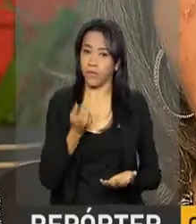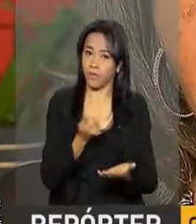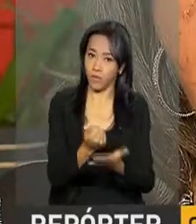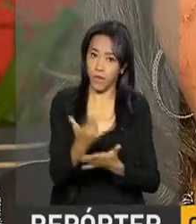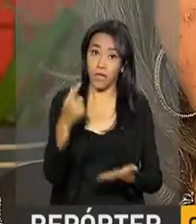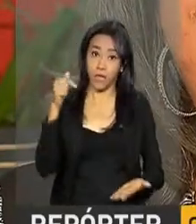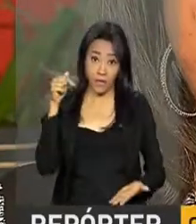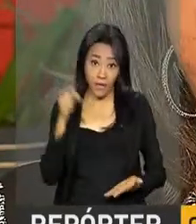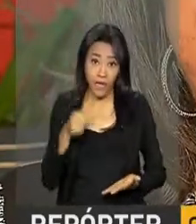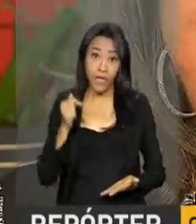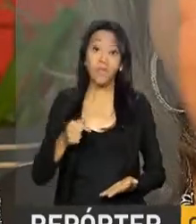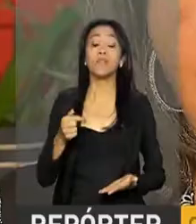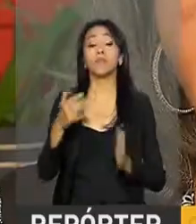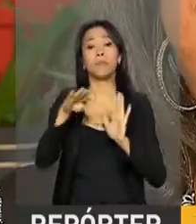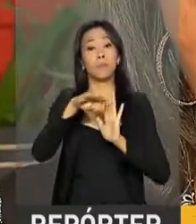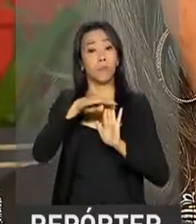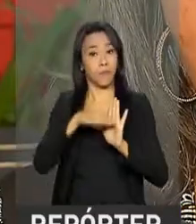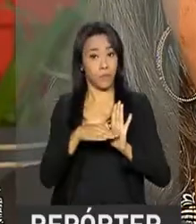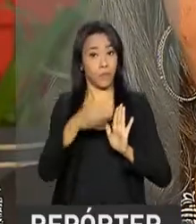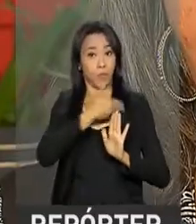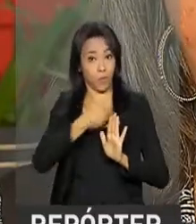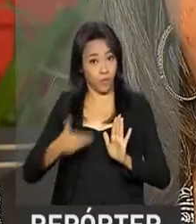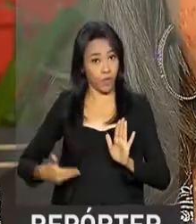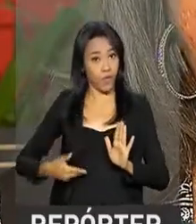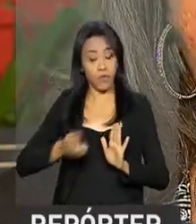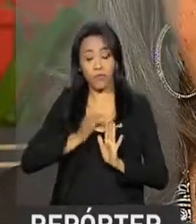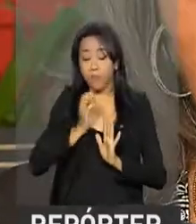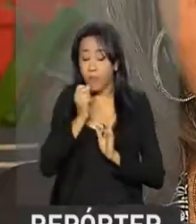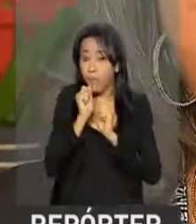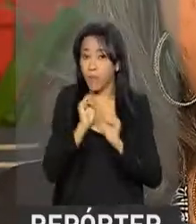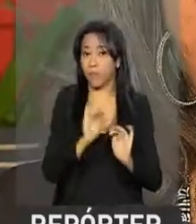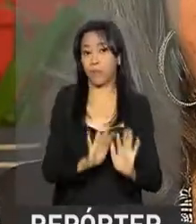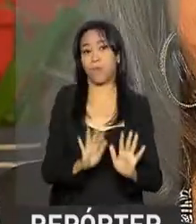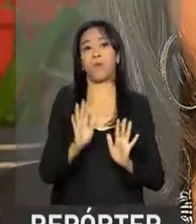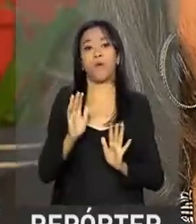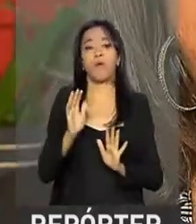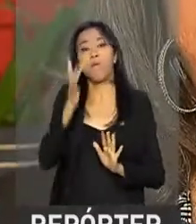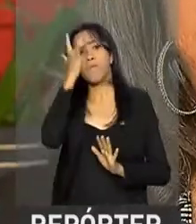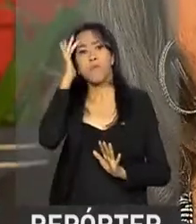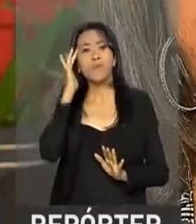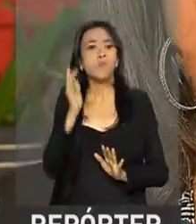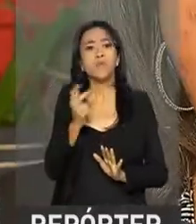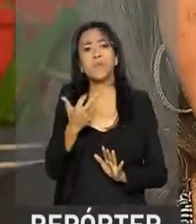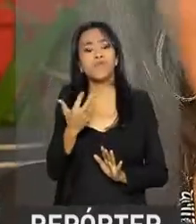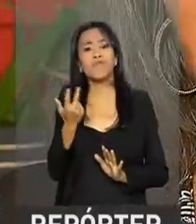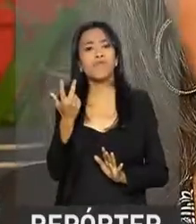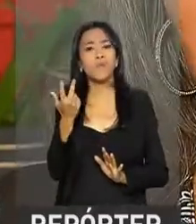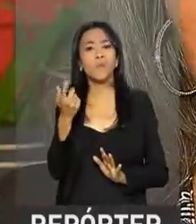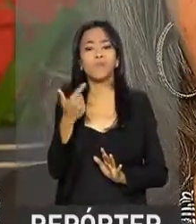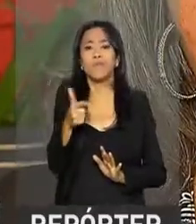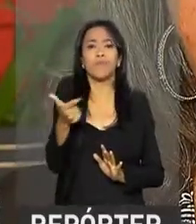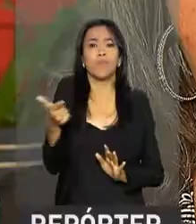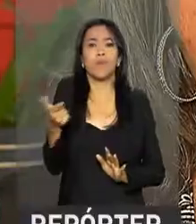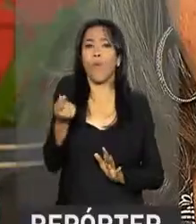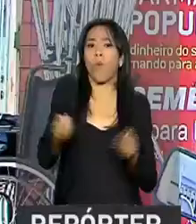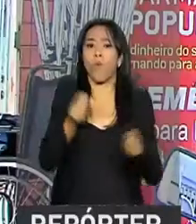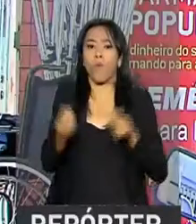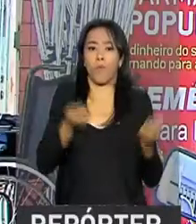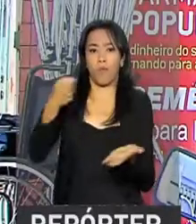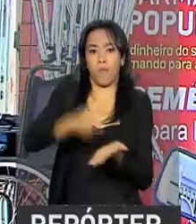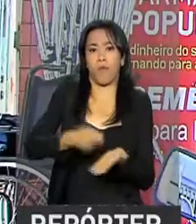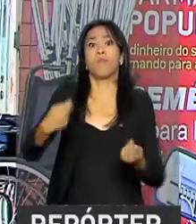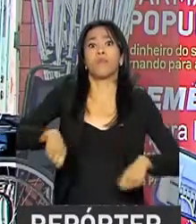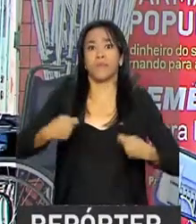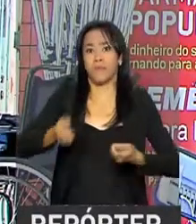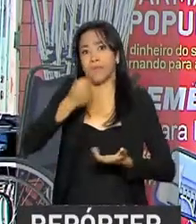programa eu acho assim abençoado as pessoas que não podem pagar e precisão o